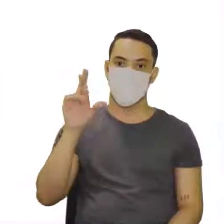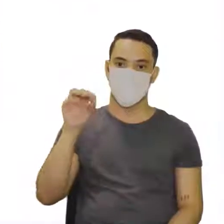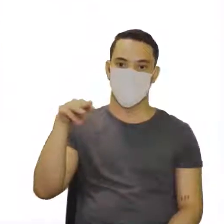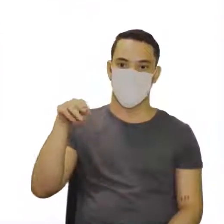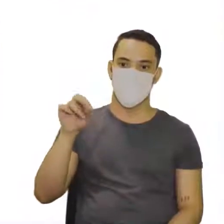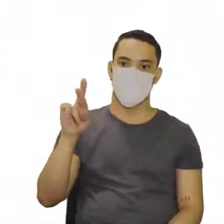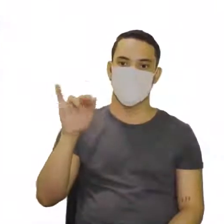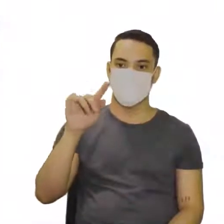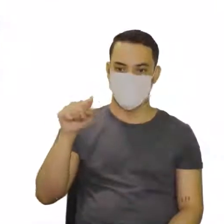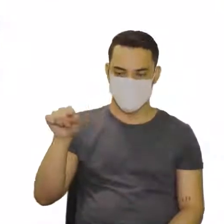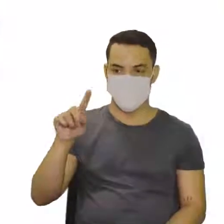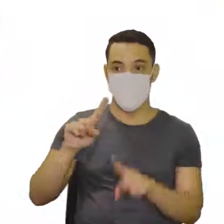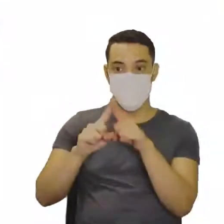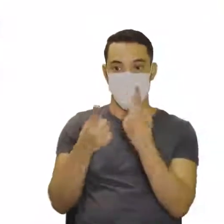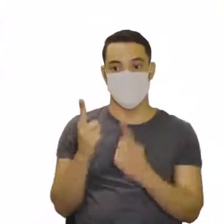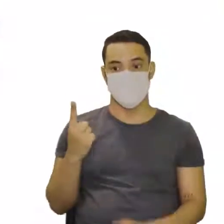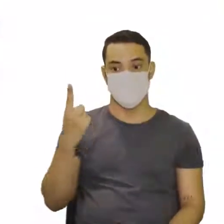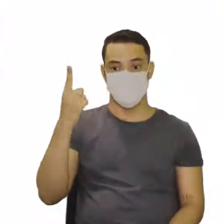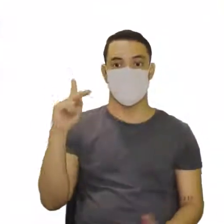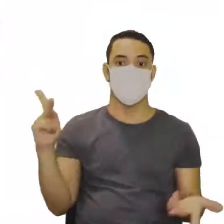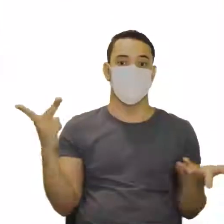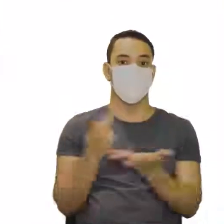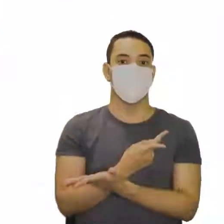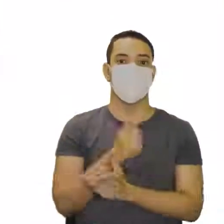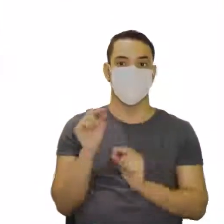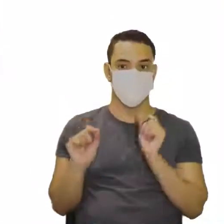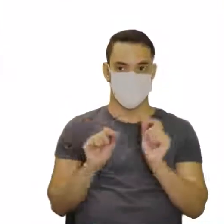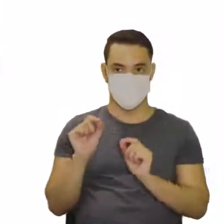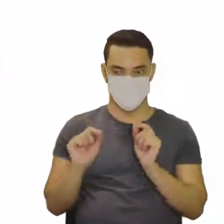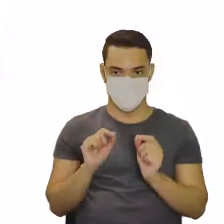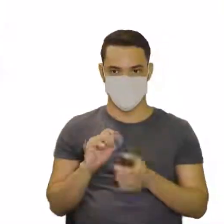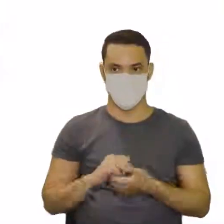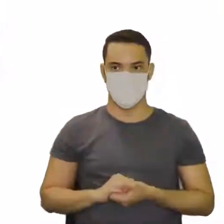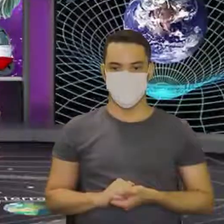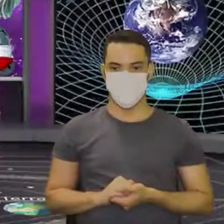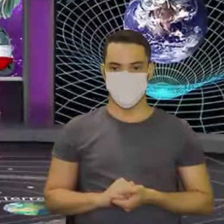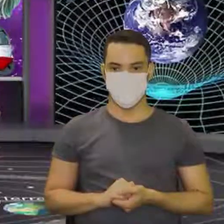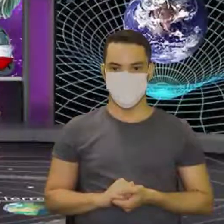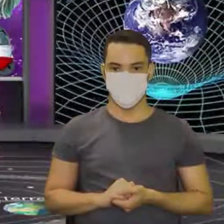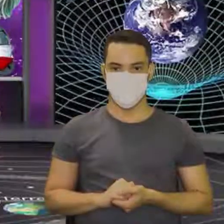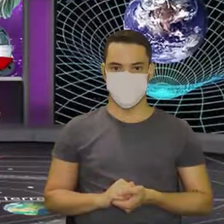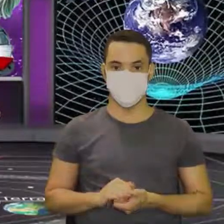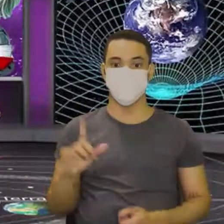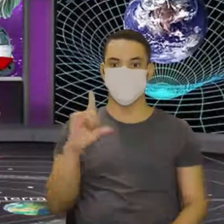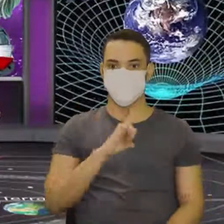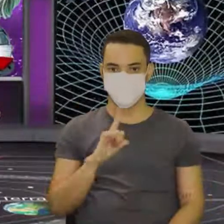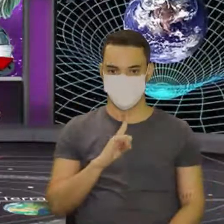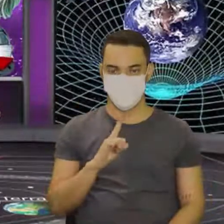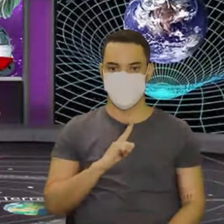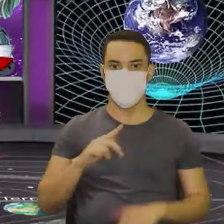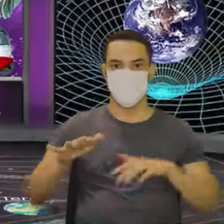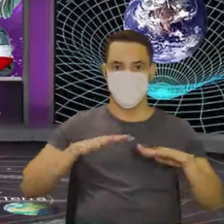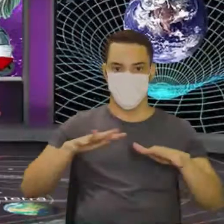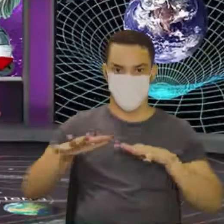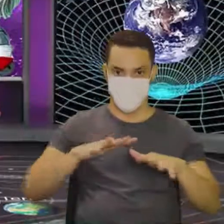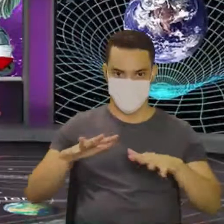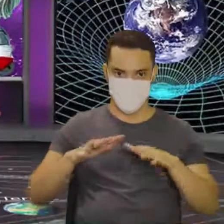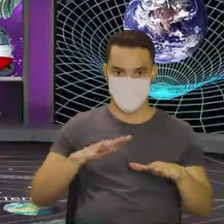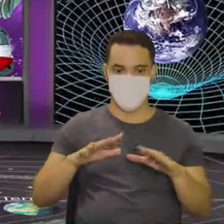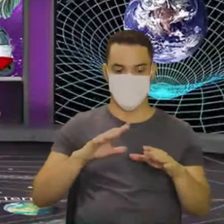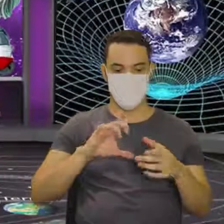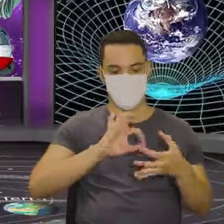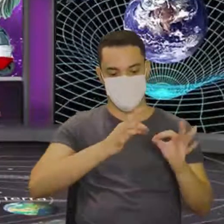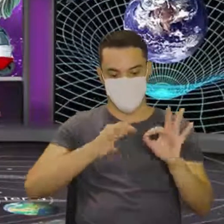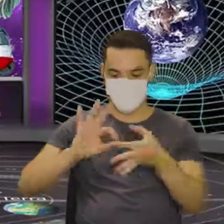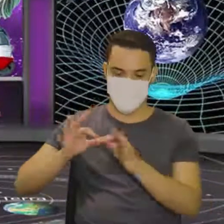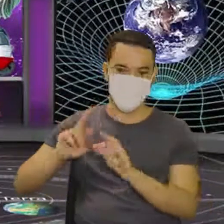caso, o que está acontecendo aqui, pessoal? Tá? Aqui eu tenho que o movimento da corrente não